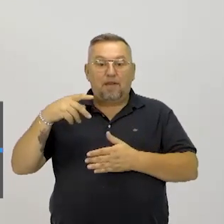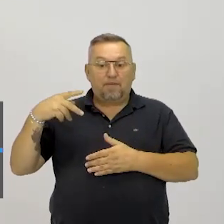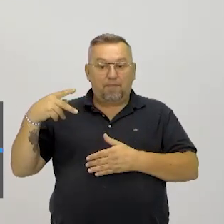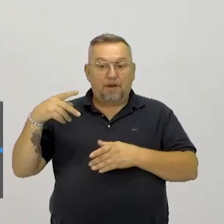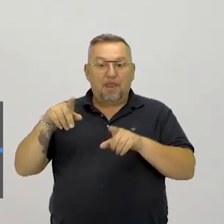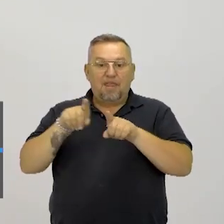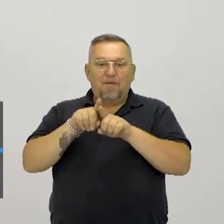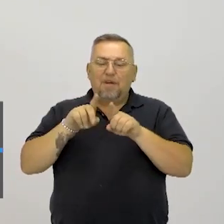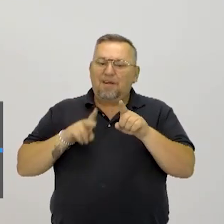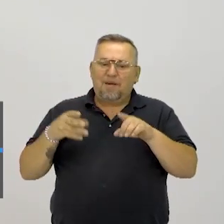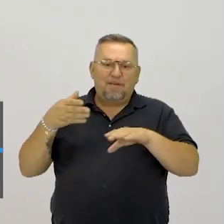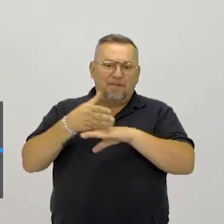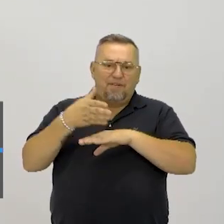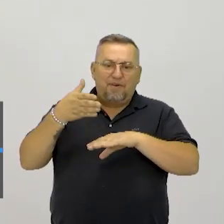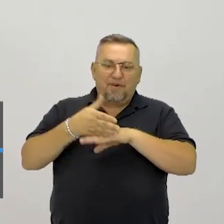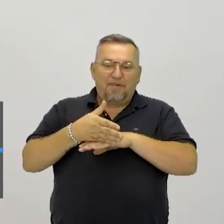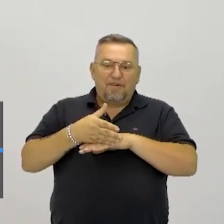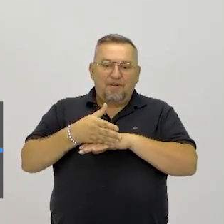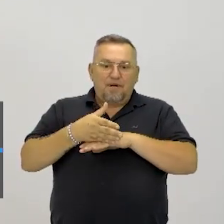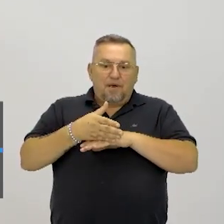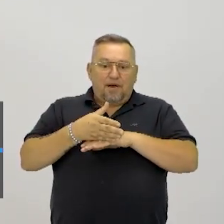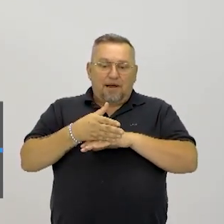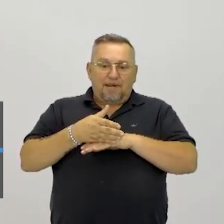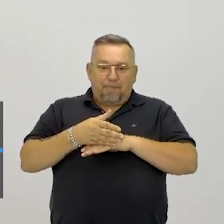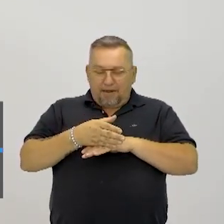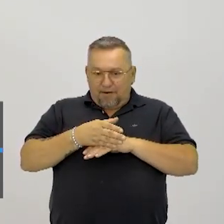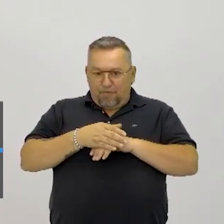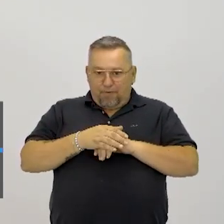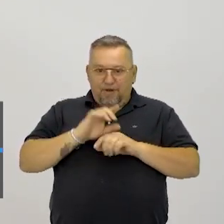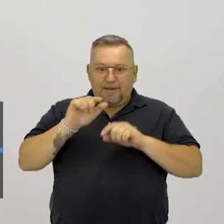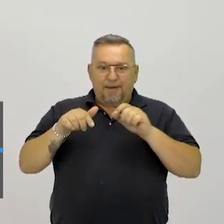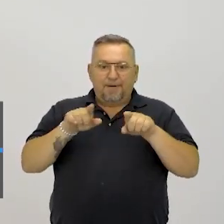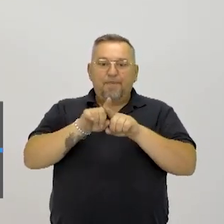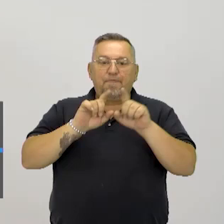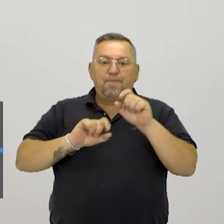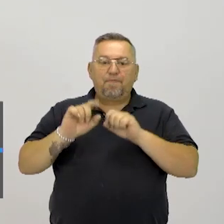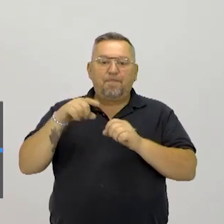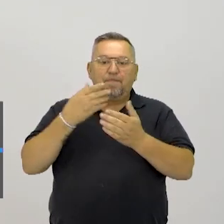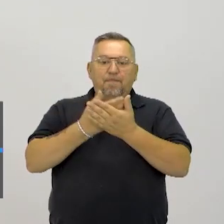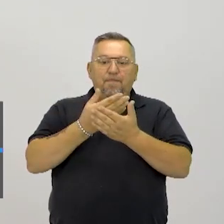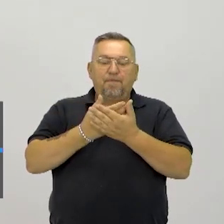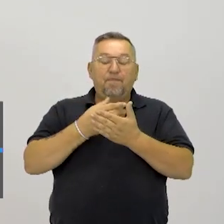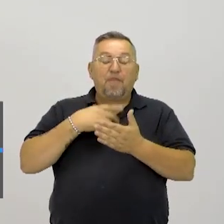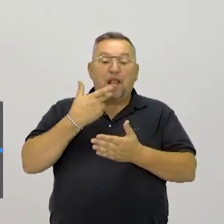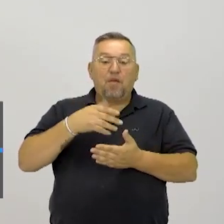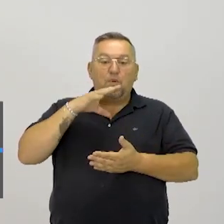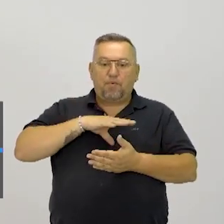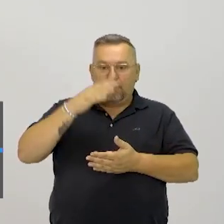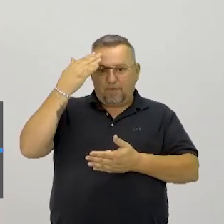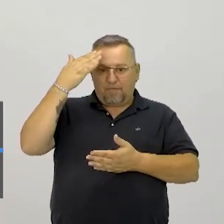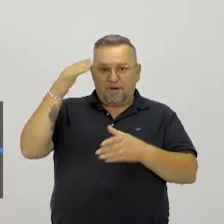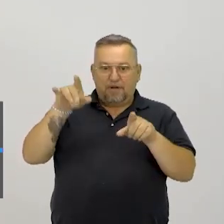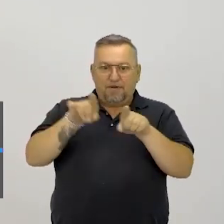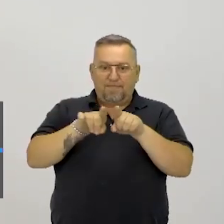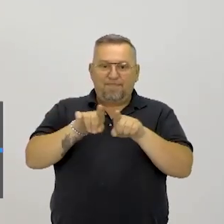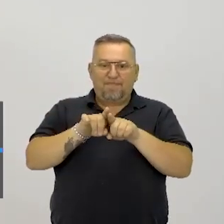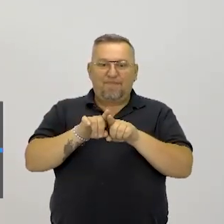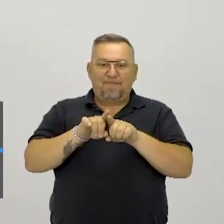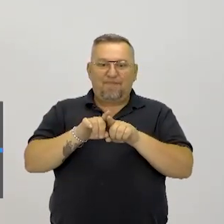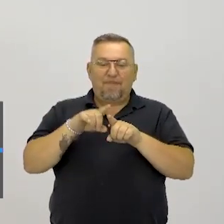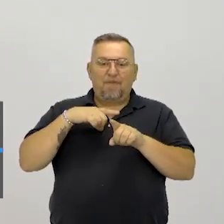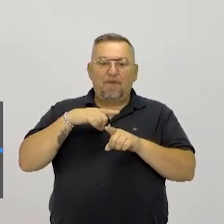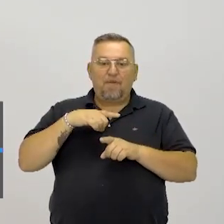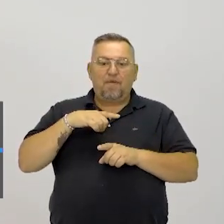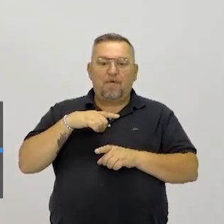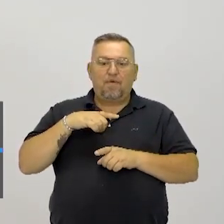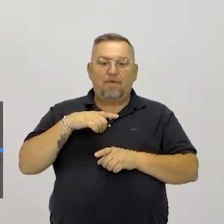Canané, que sempre está participando aqui. O professor Zé Fábio, os alunos estão antenados na ótima aula de língua portuguesa. Obrigado. Um bom dia pro